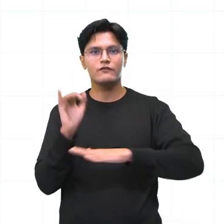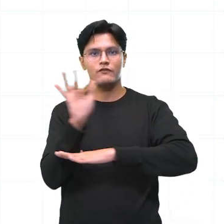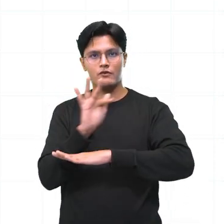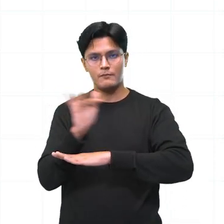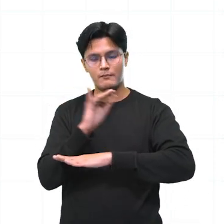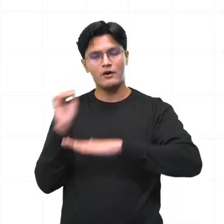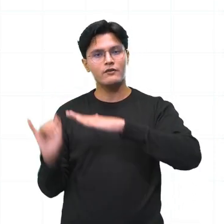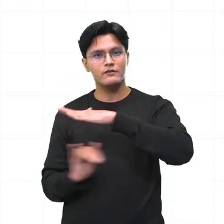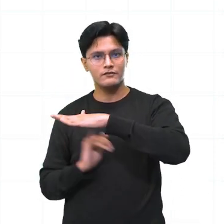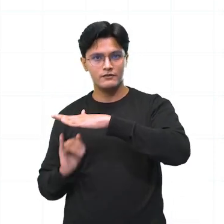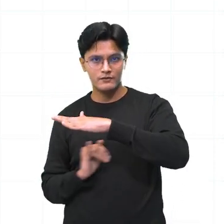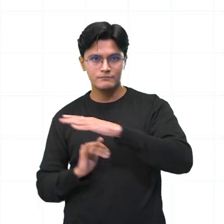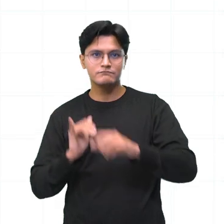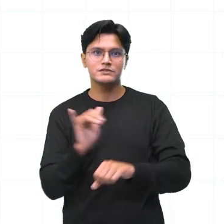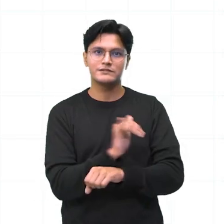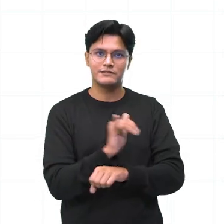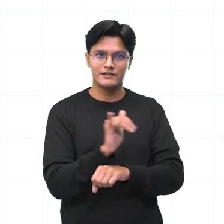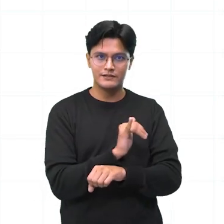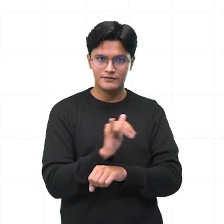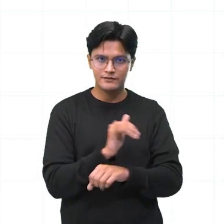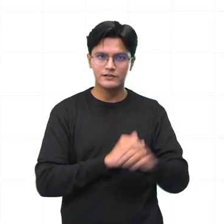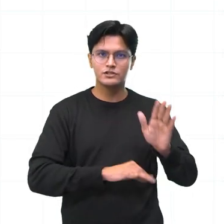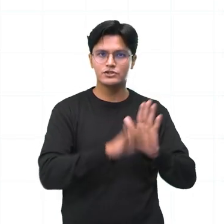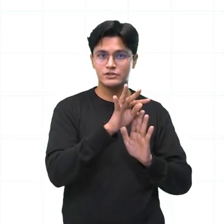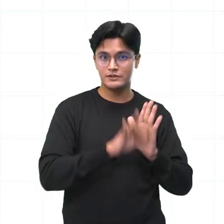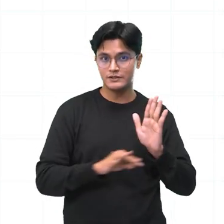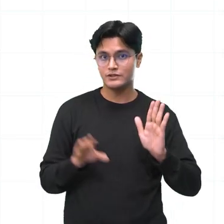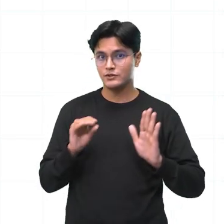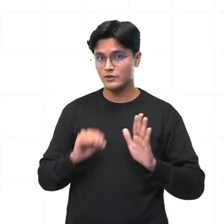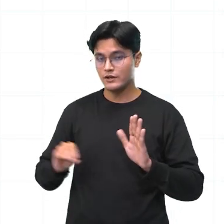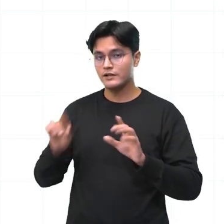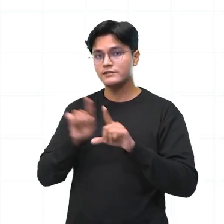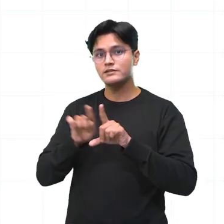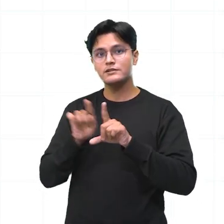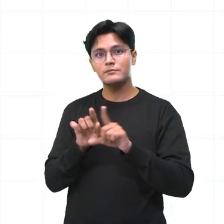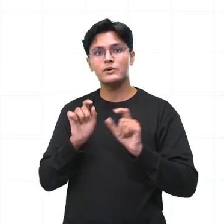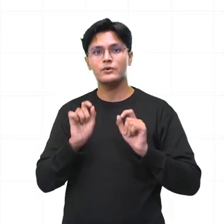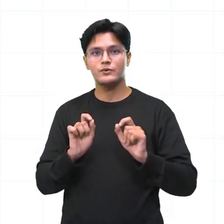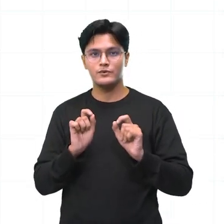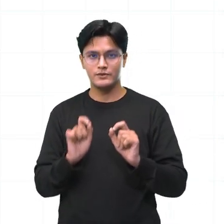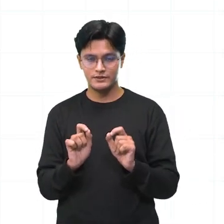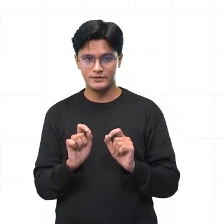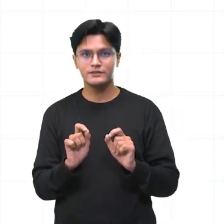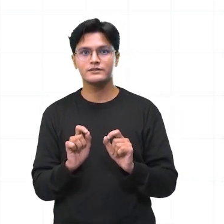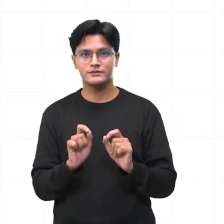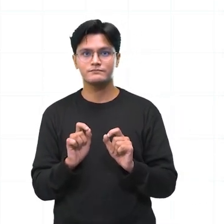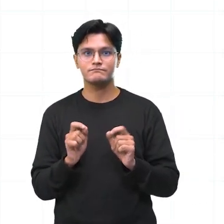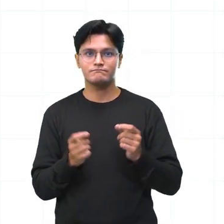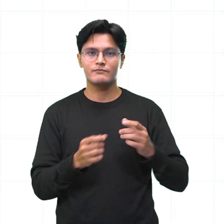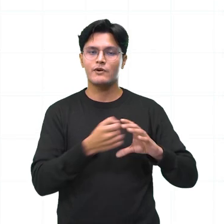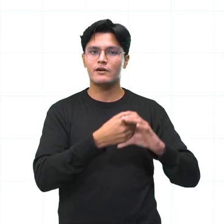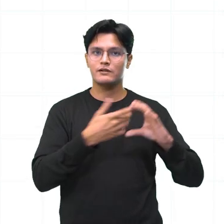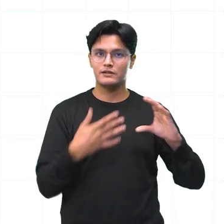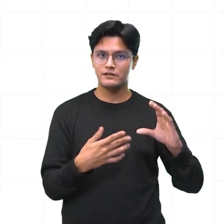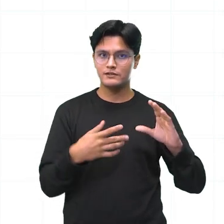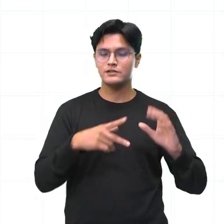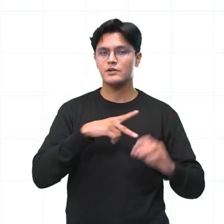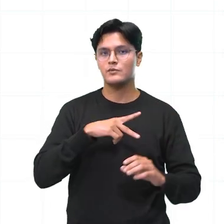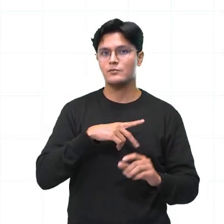estratégias de escuta de textos orais, formas particulares e registros de informações da